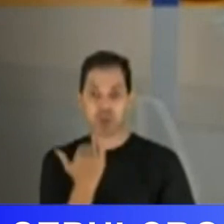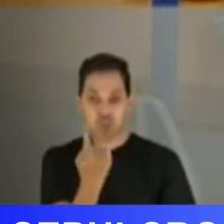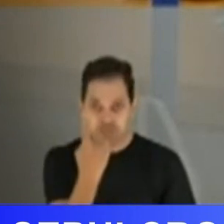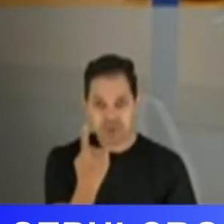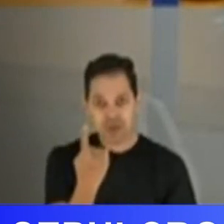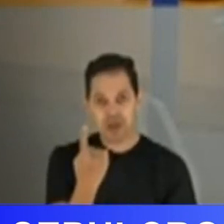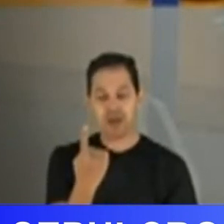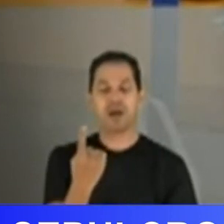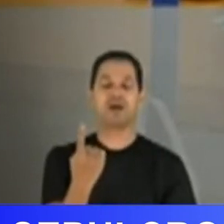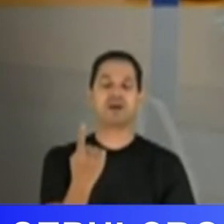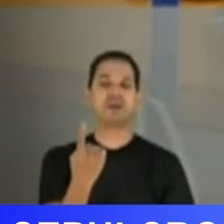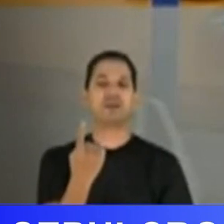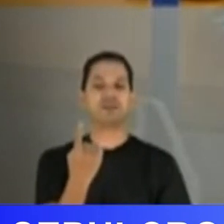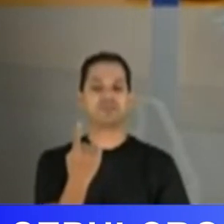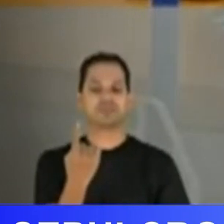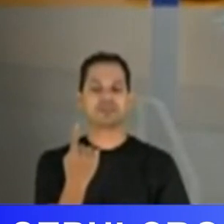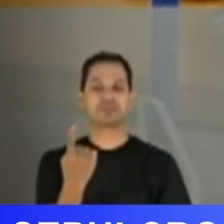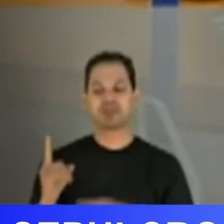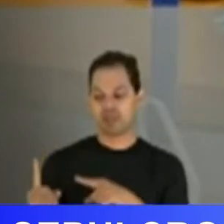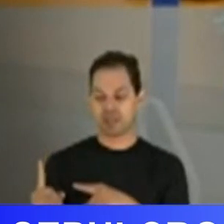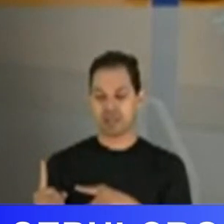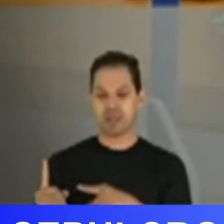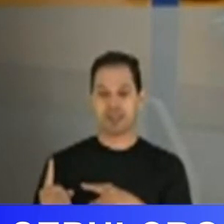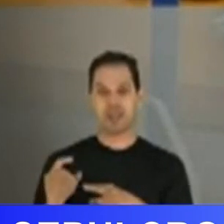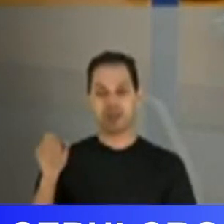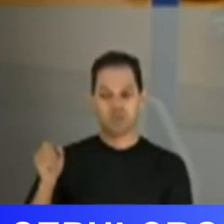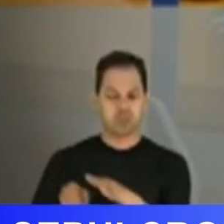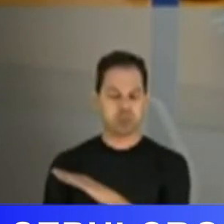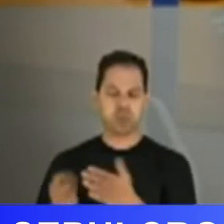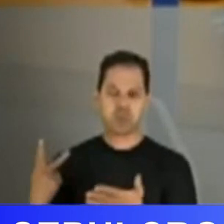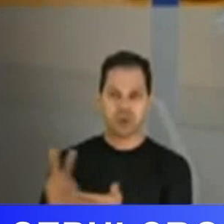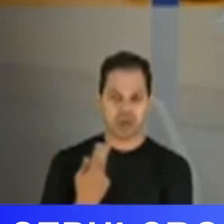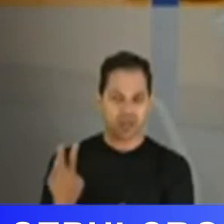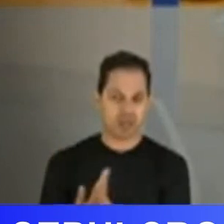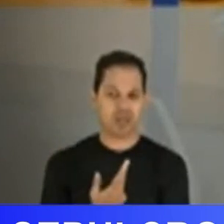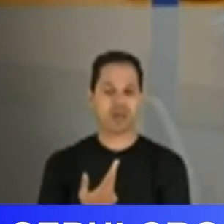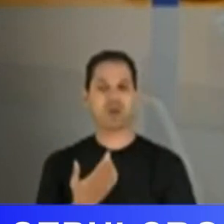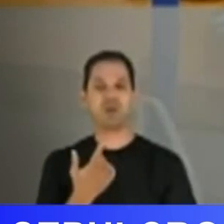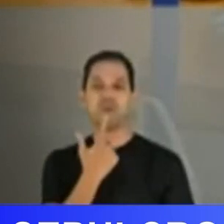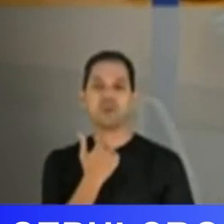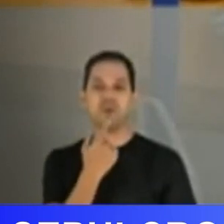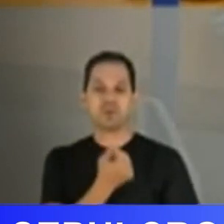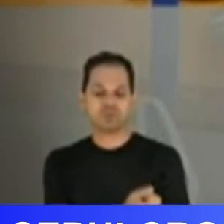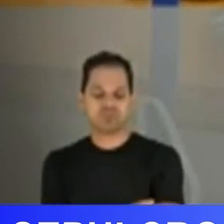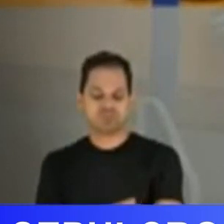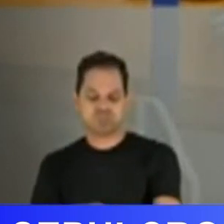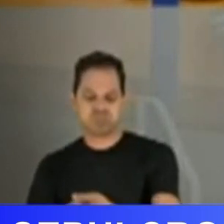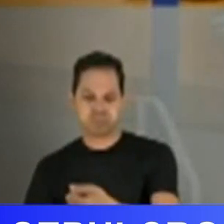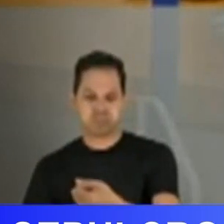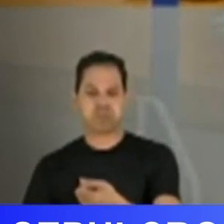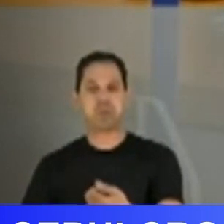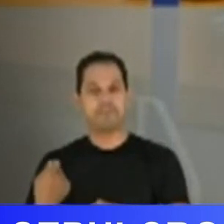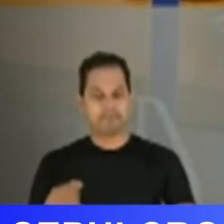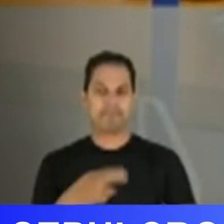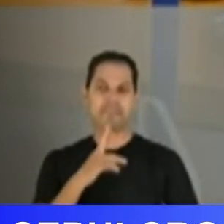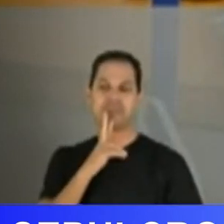dentre eles, este tal foi levado à sua iniquidade, porém o seu sangue requererei da mão do